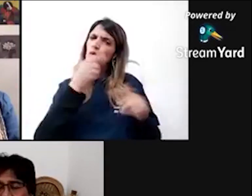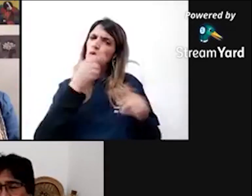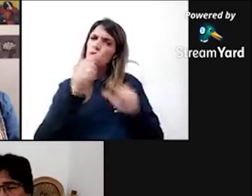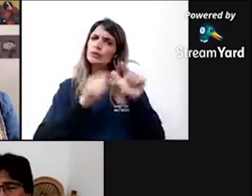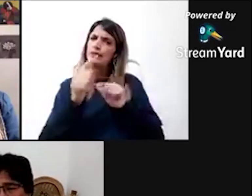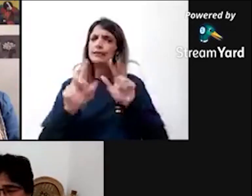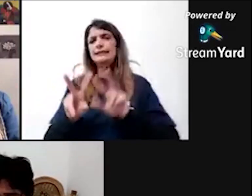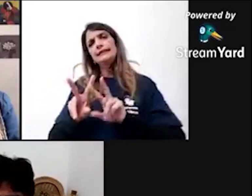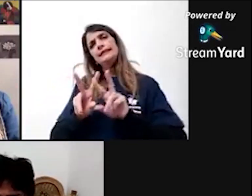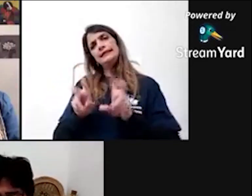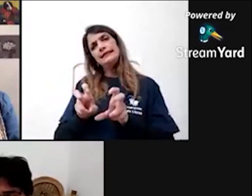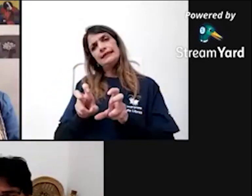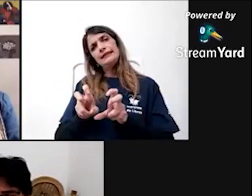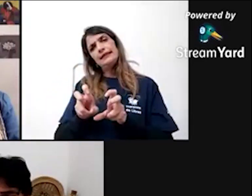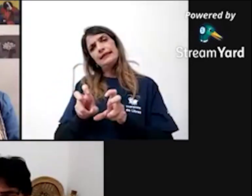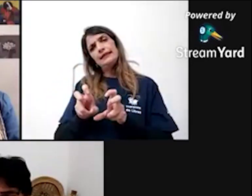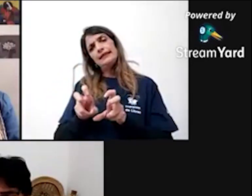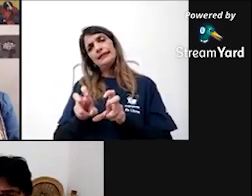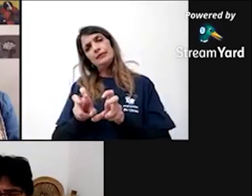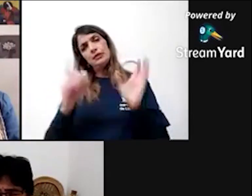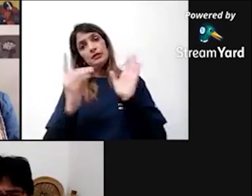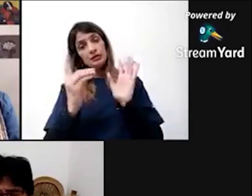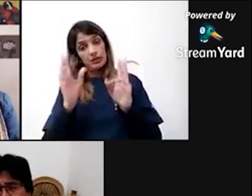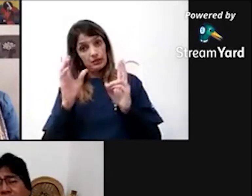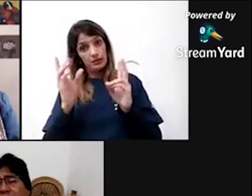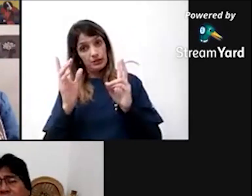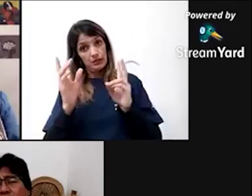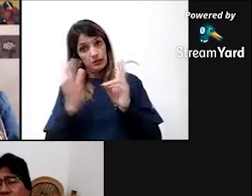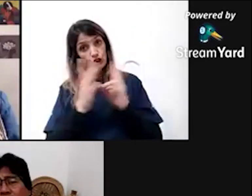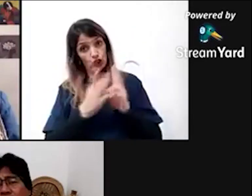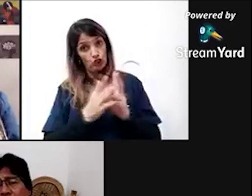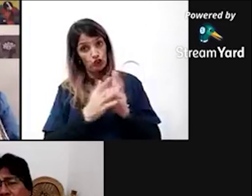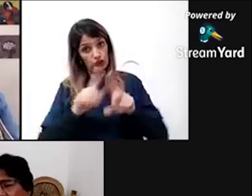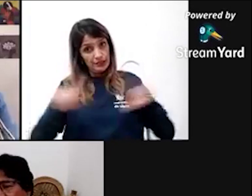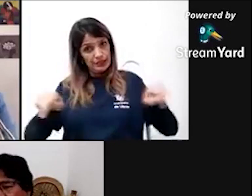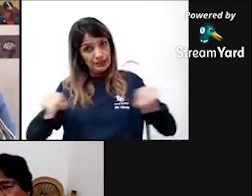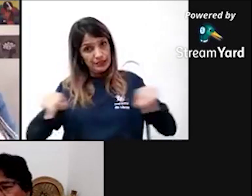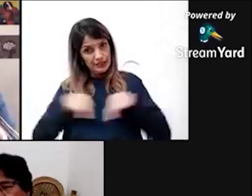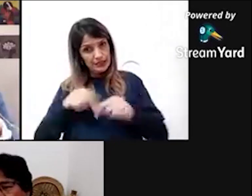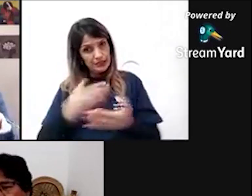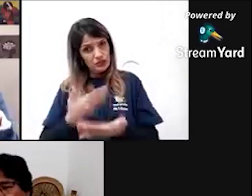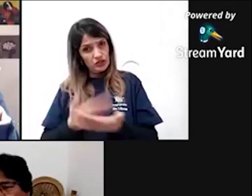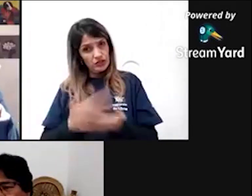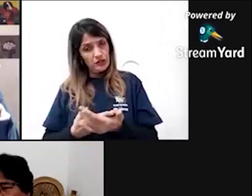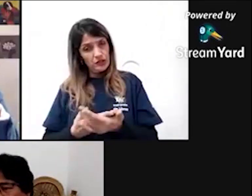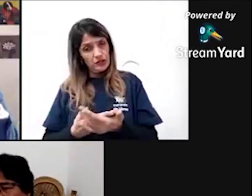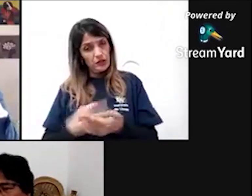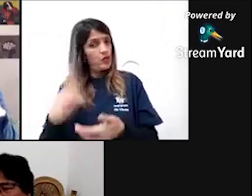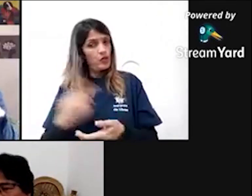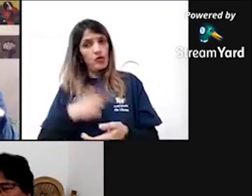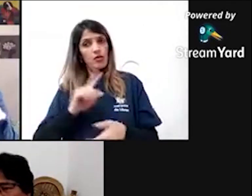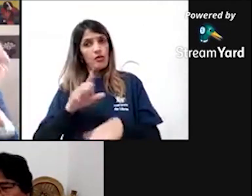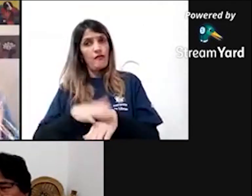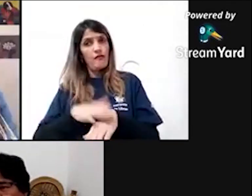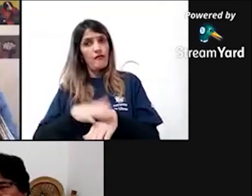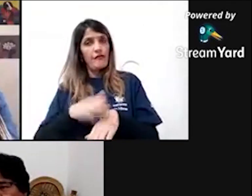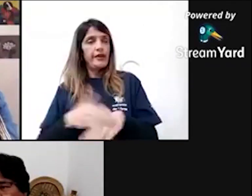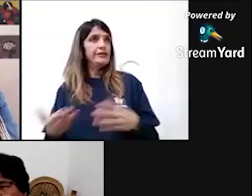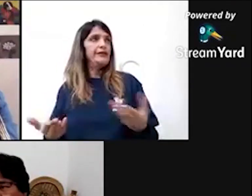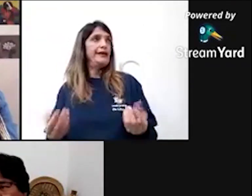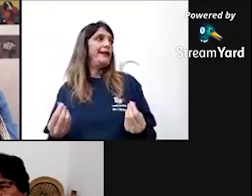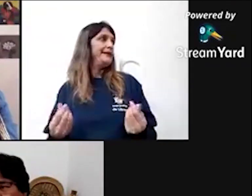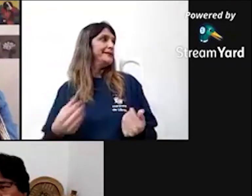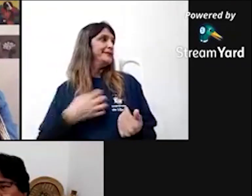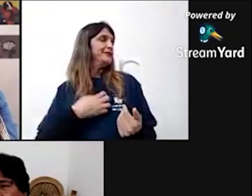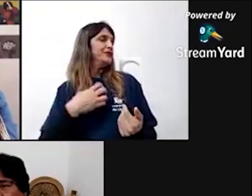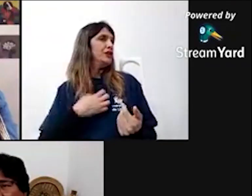temática indígena em sala de aula. Nós não fizemos de uma